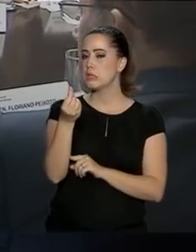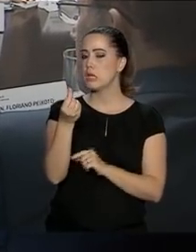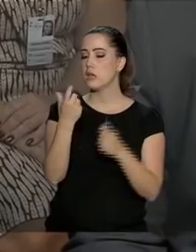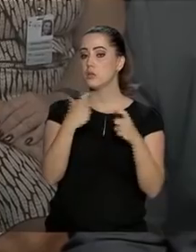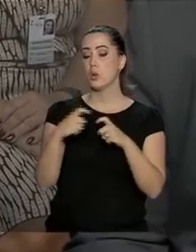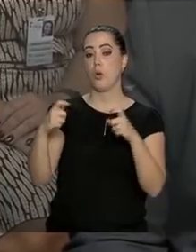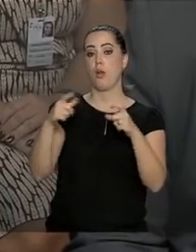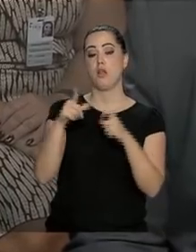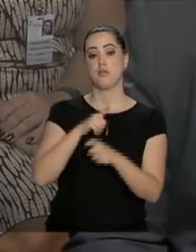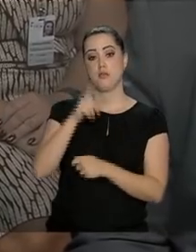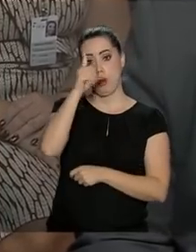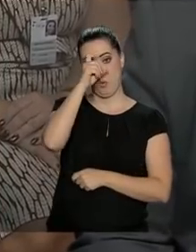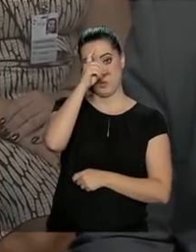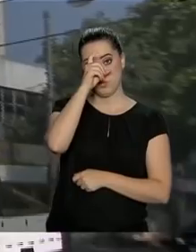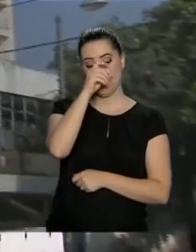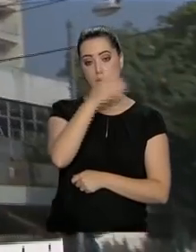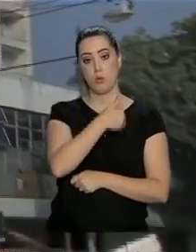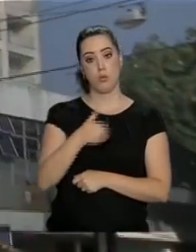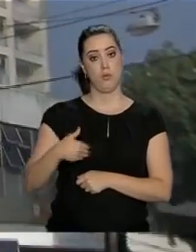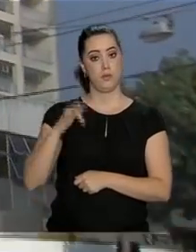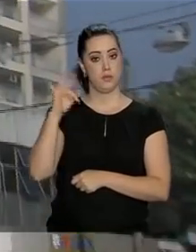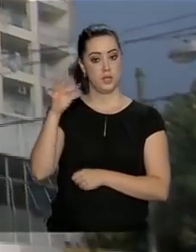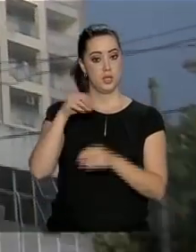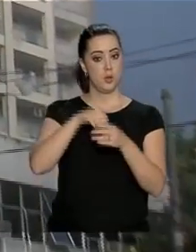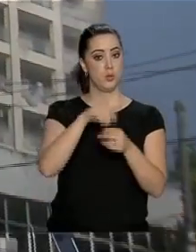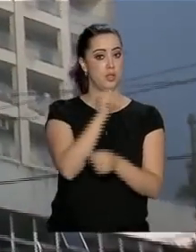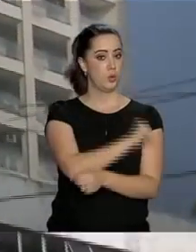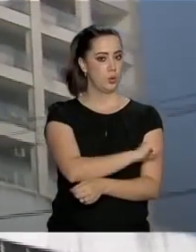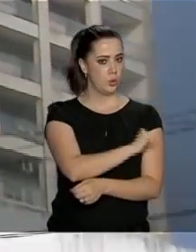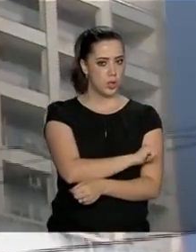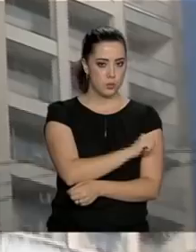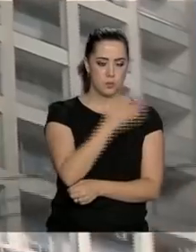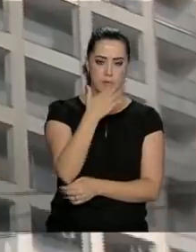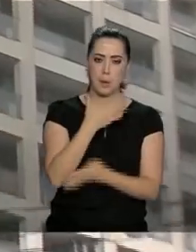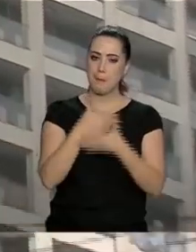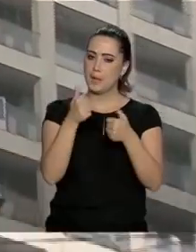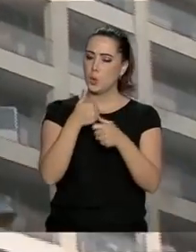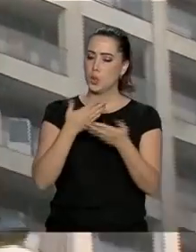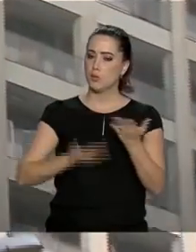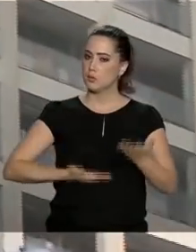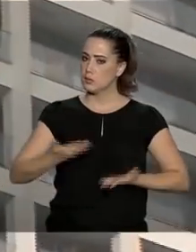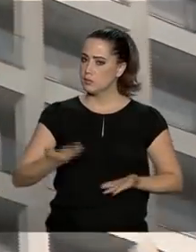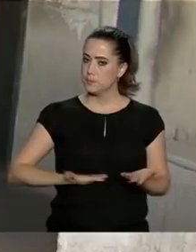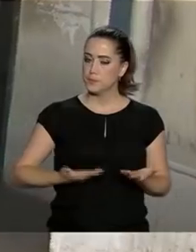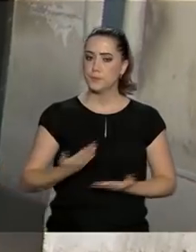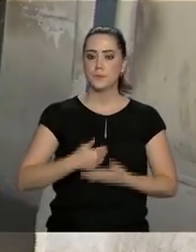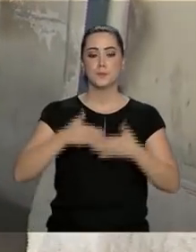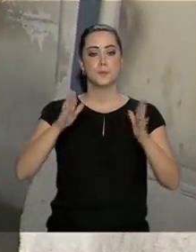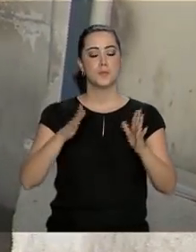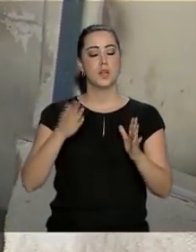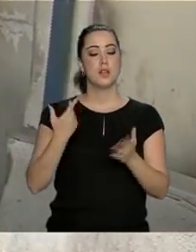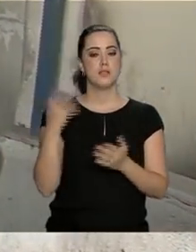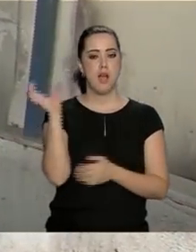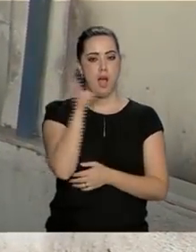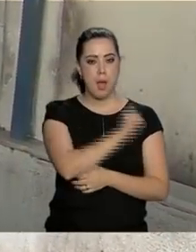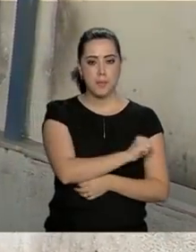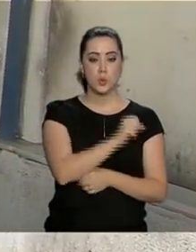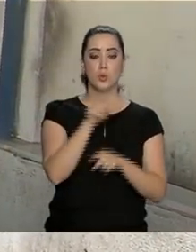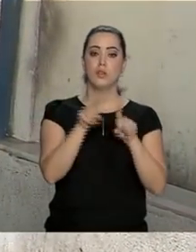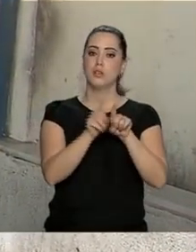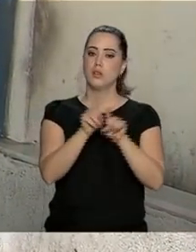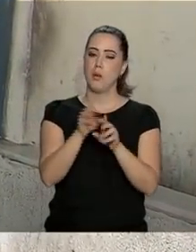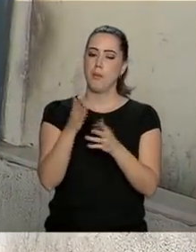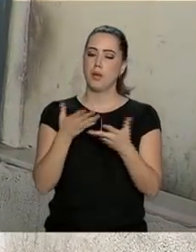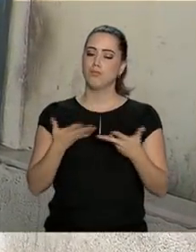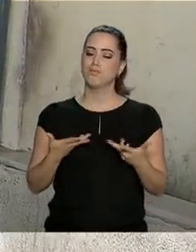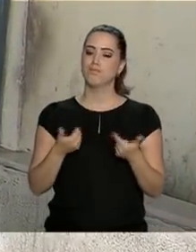da União que ficam no estado. O plano é aprimorar a qualificação dos serviços para aumentar a agilidade e a